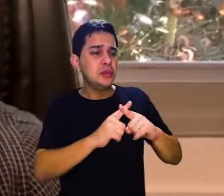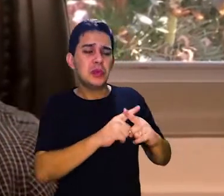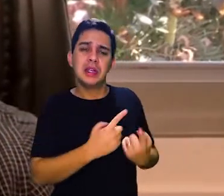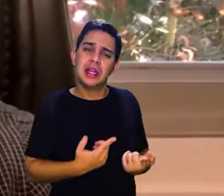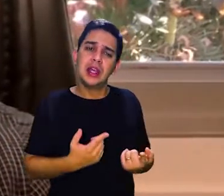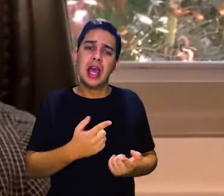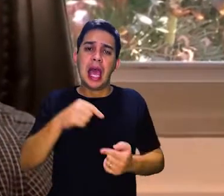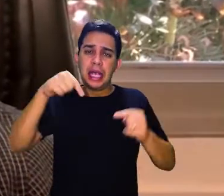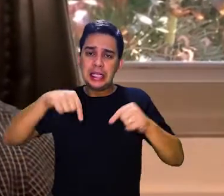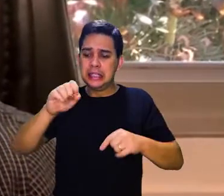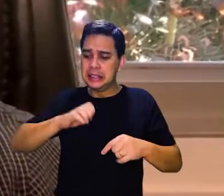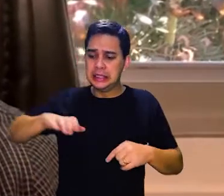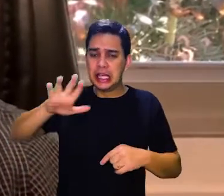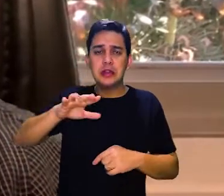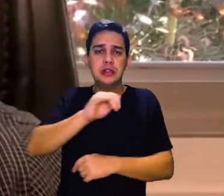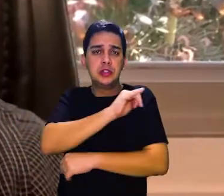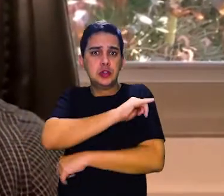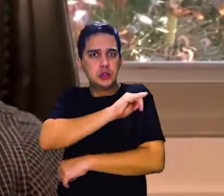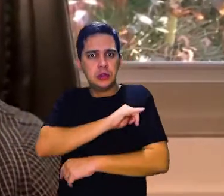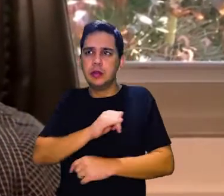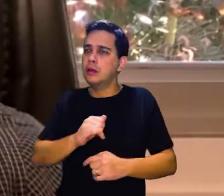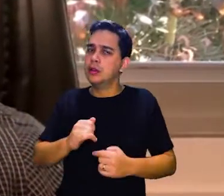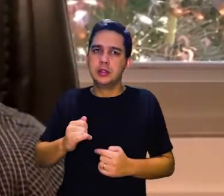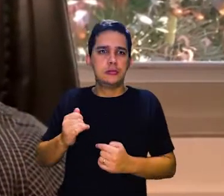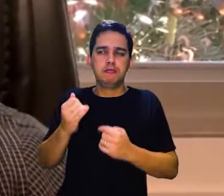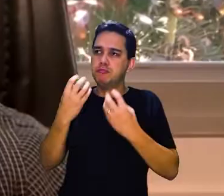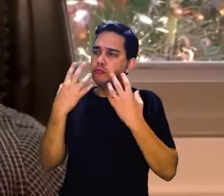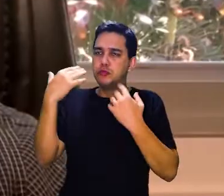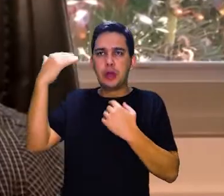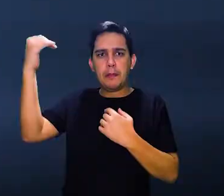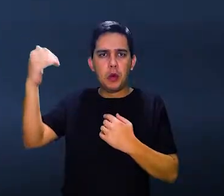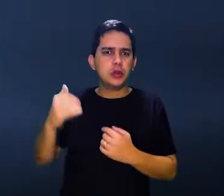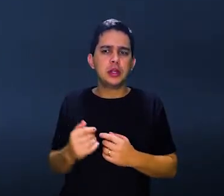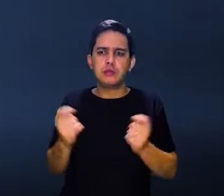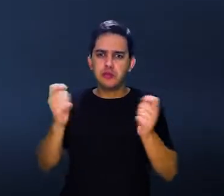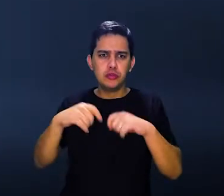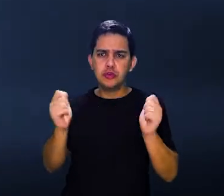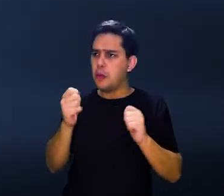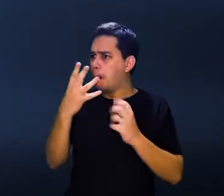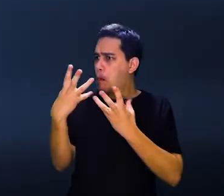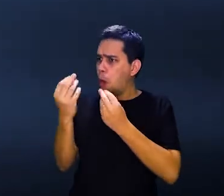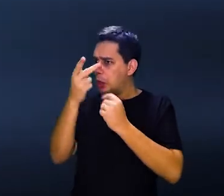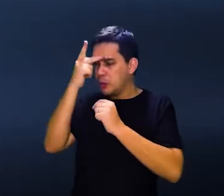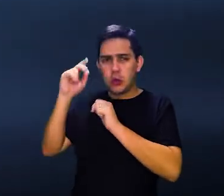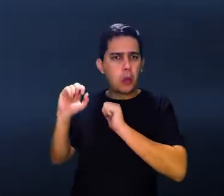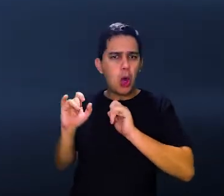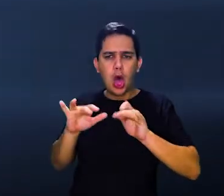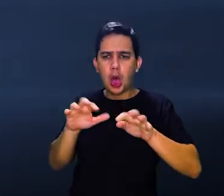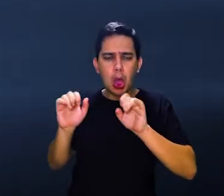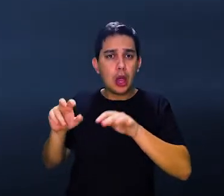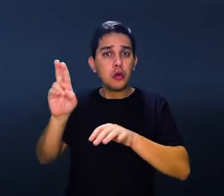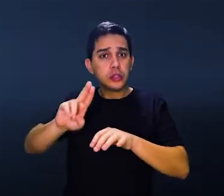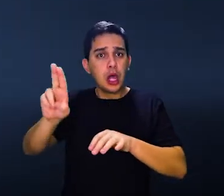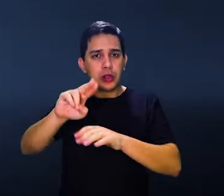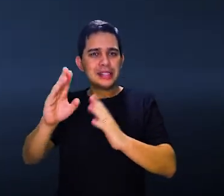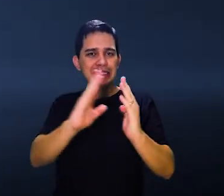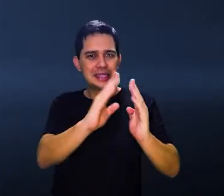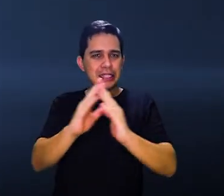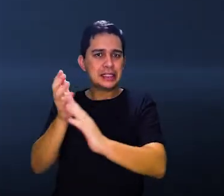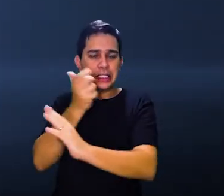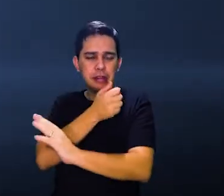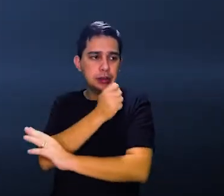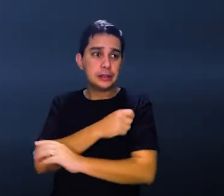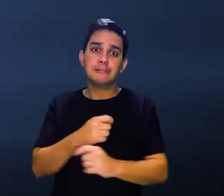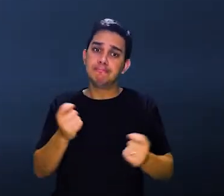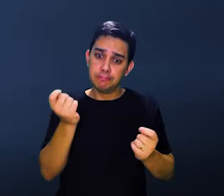como poderia, inclusive gerando muito mais receita. O que é que o TAC previu em